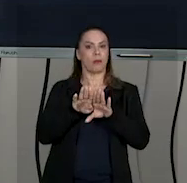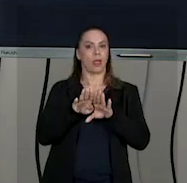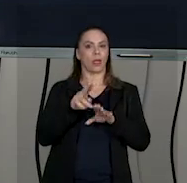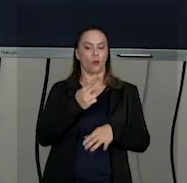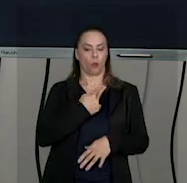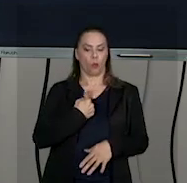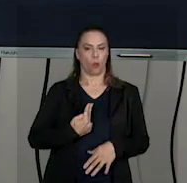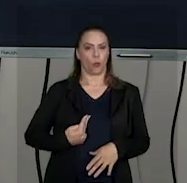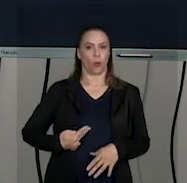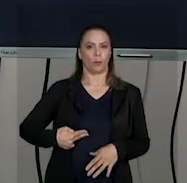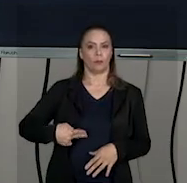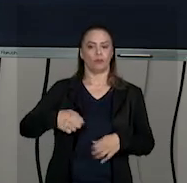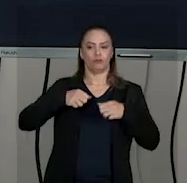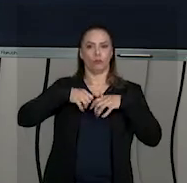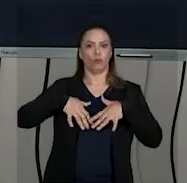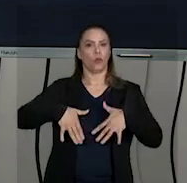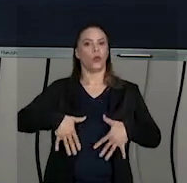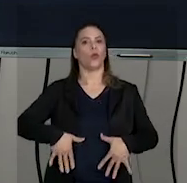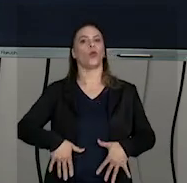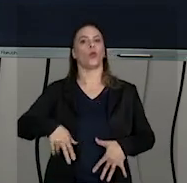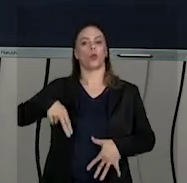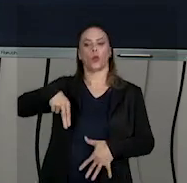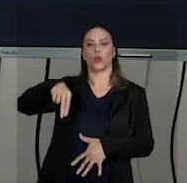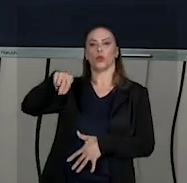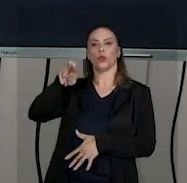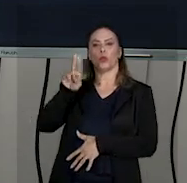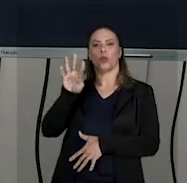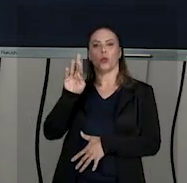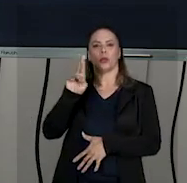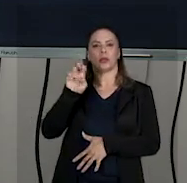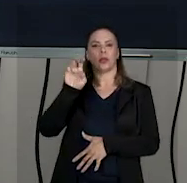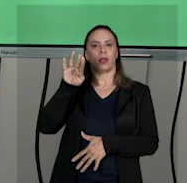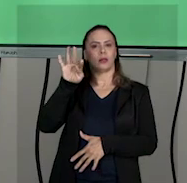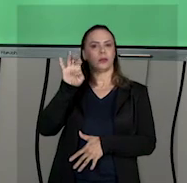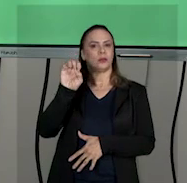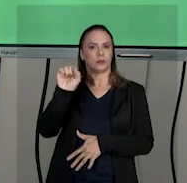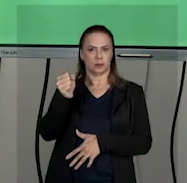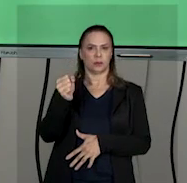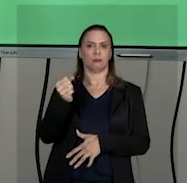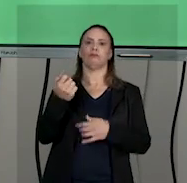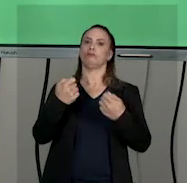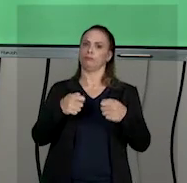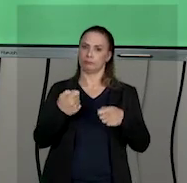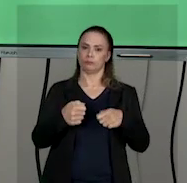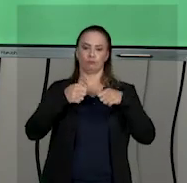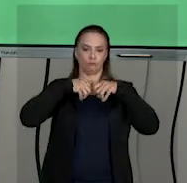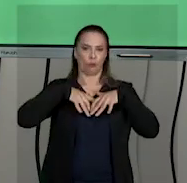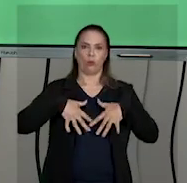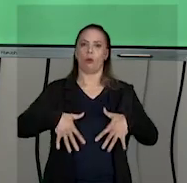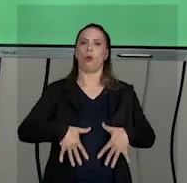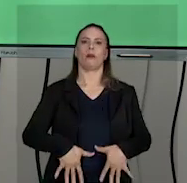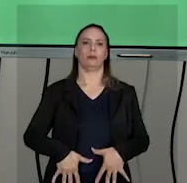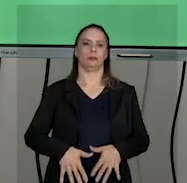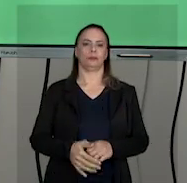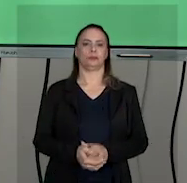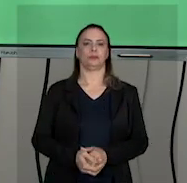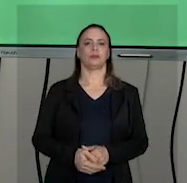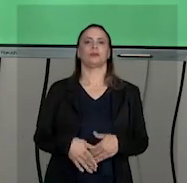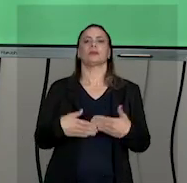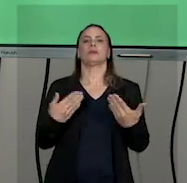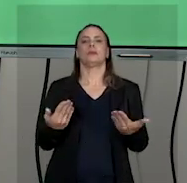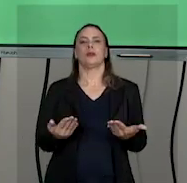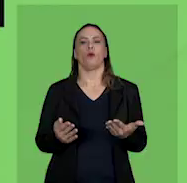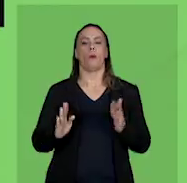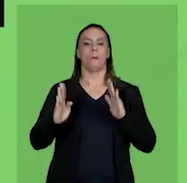pulmão respira, mas vai ser levado através do sistema cardiovascular. Bom, então o tempo, né, de apneia, que é